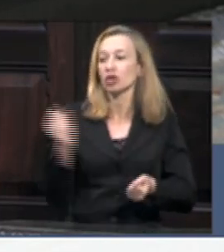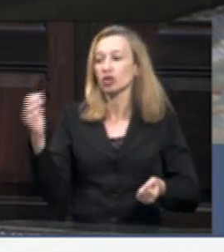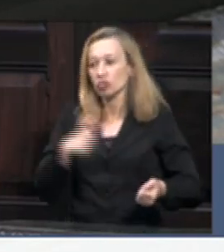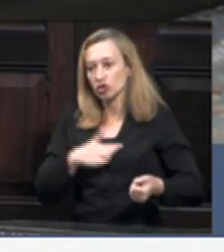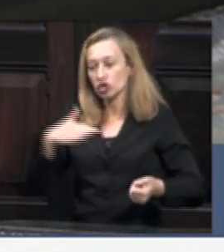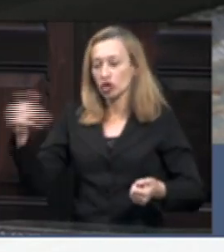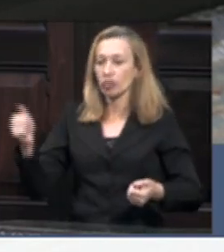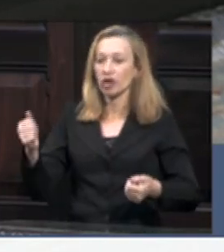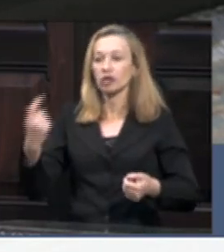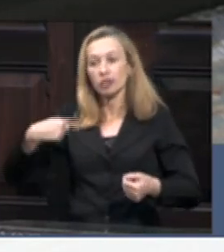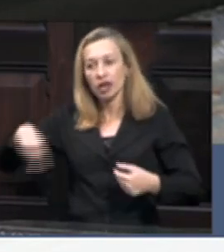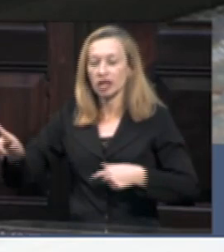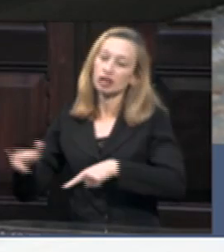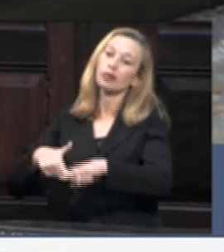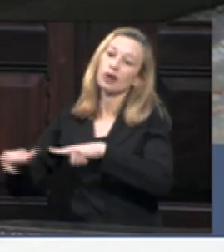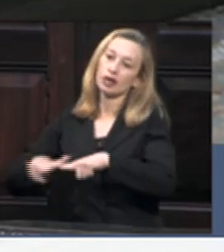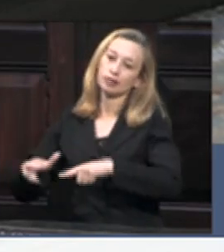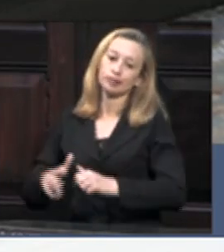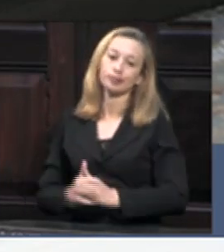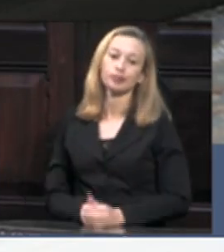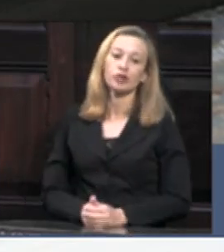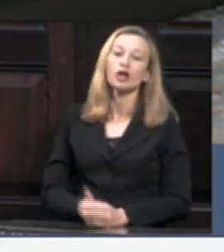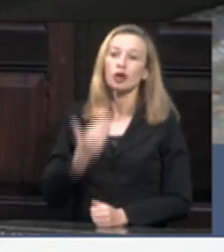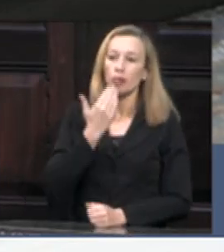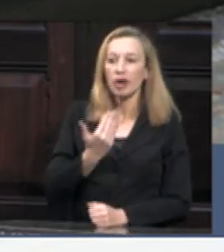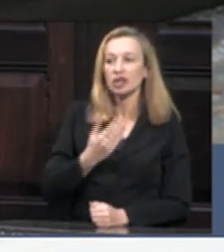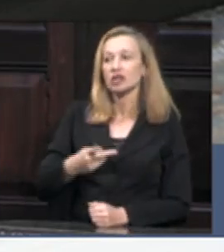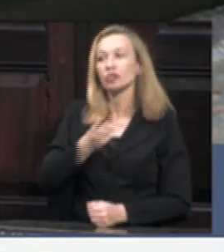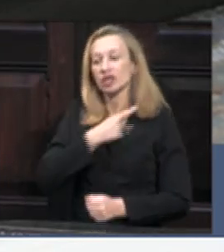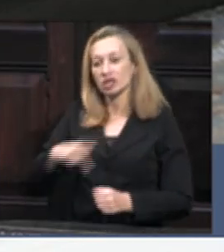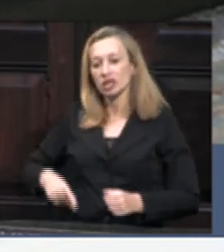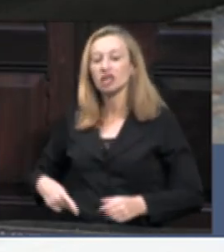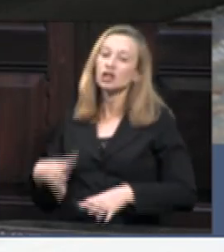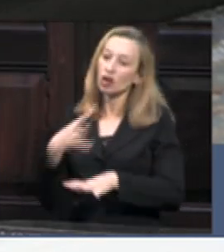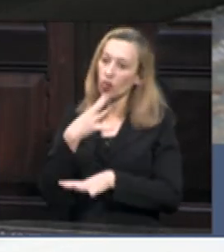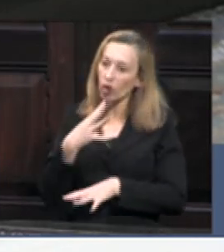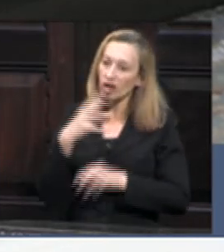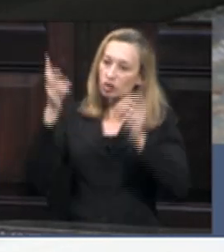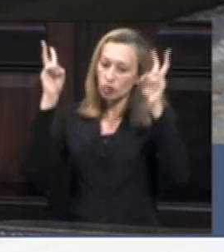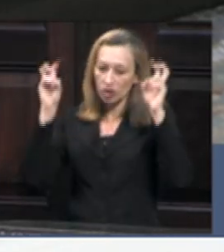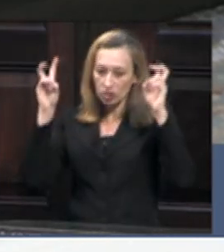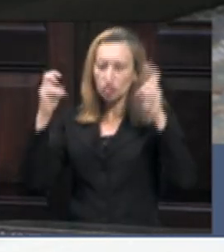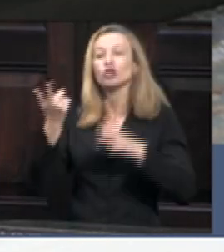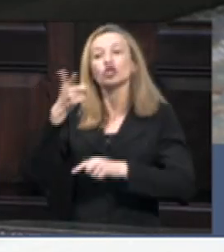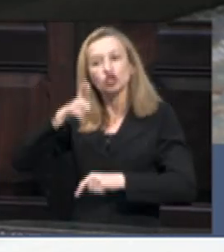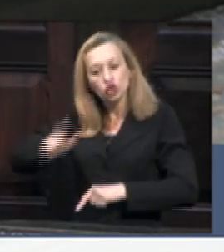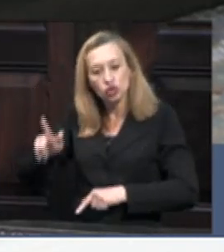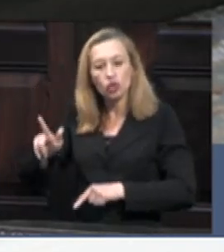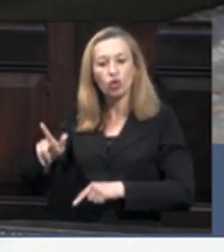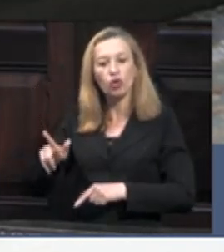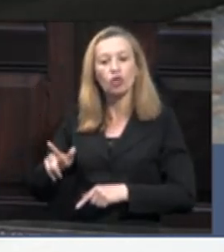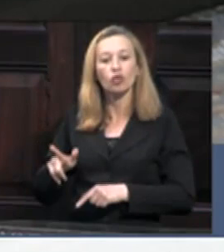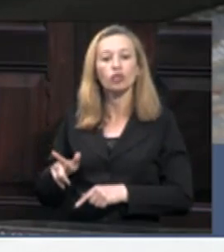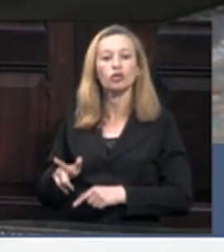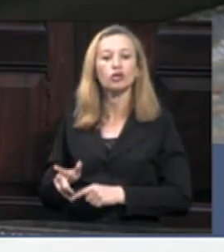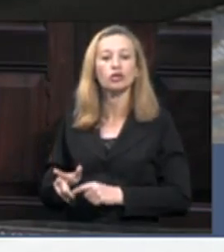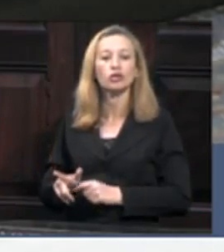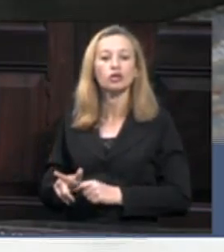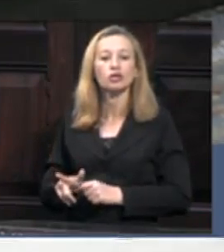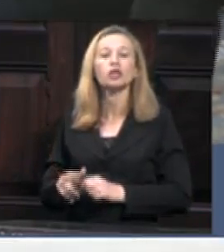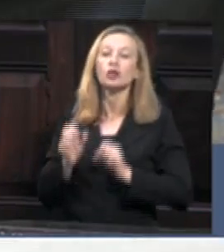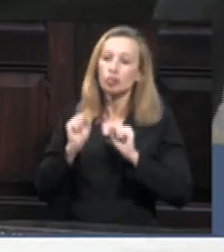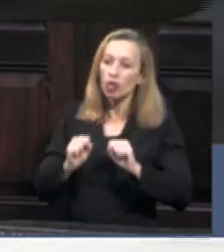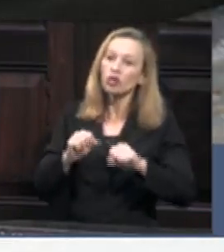seus cargos, e não terem sido chamados ainda. Portanto, eu peço a Vossa Excelência, que conhece a matéria, que, de novo, eu sei que Vossa Excelência já fez movimentações,